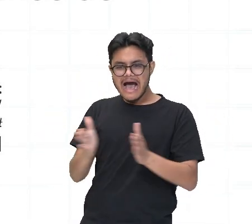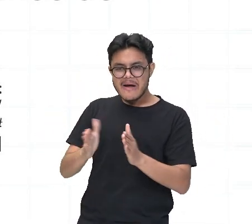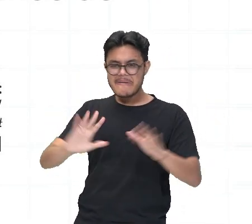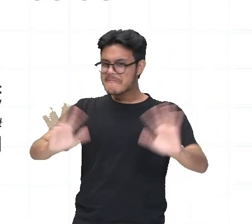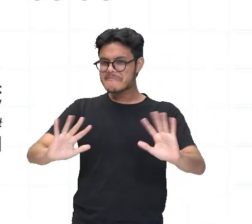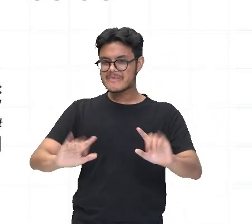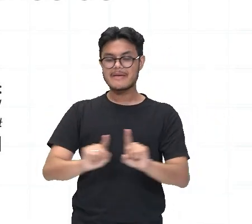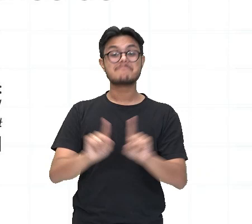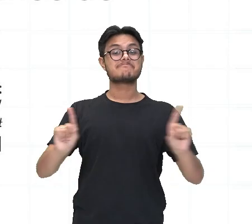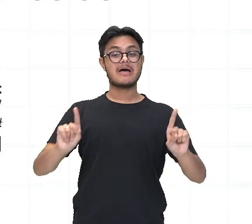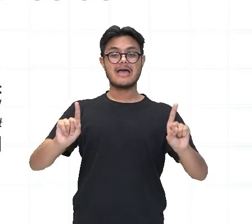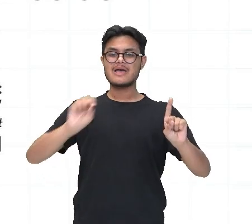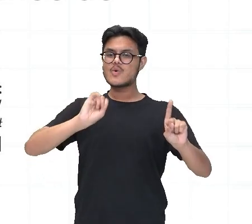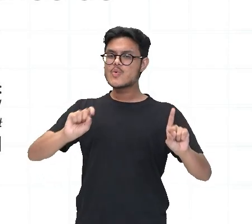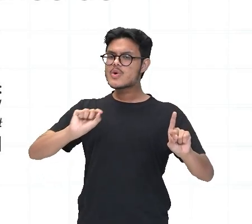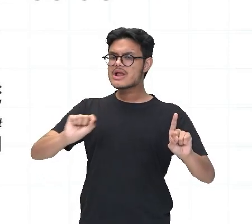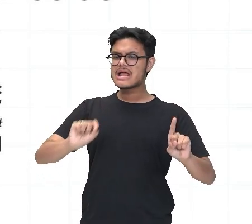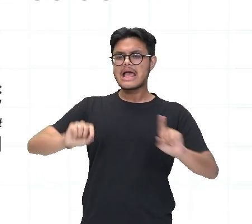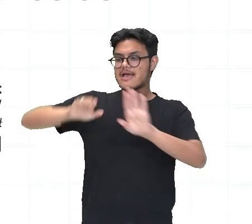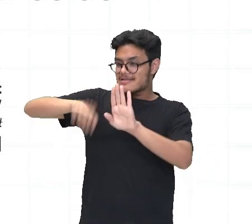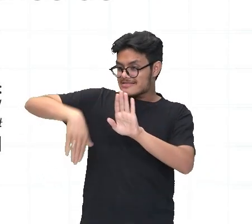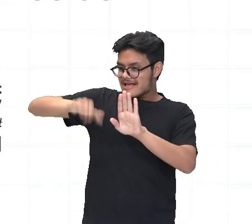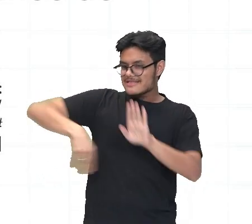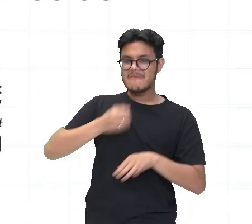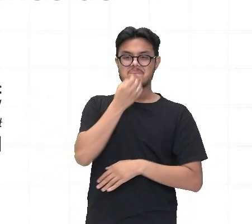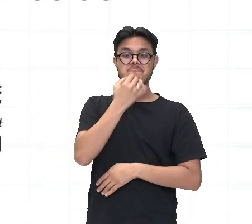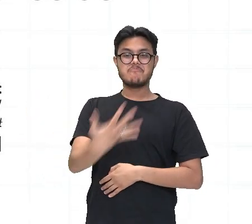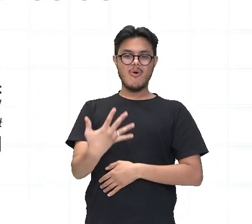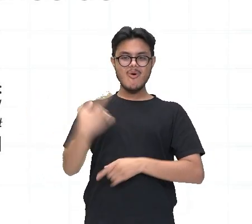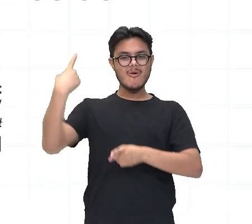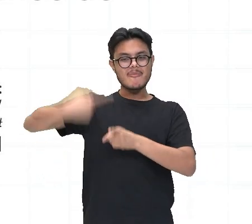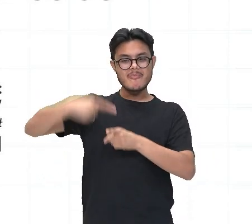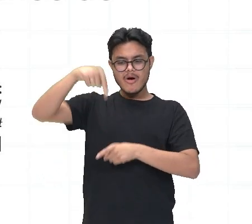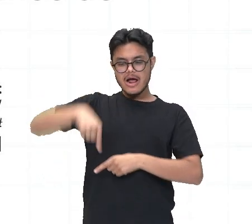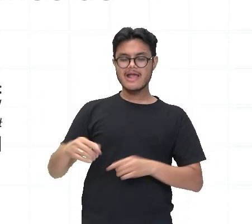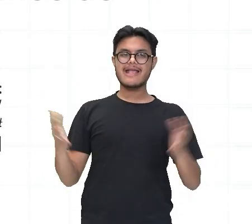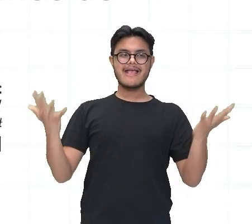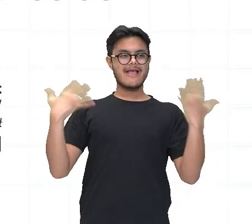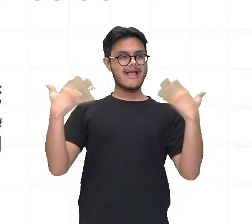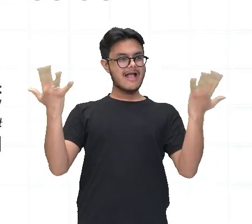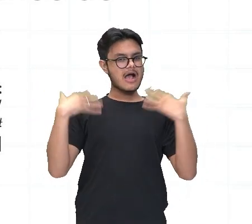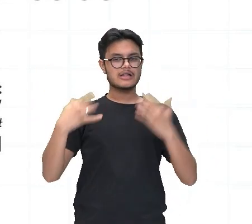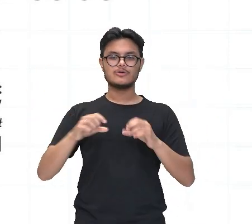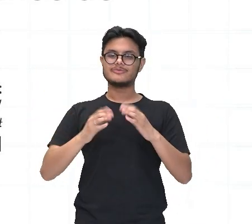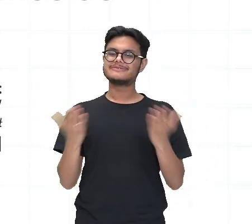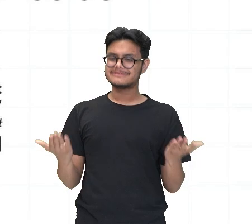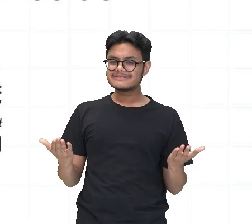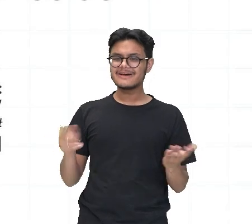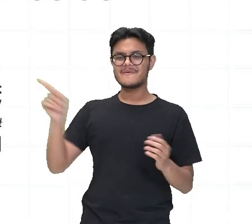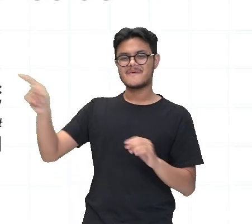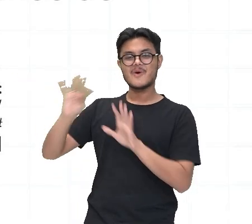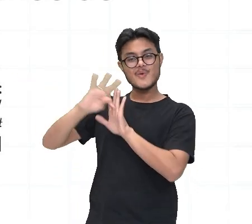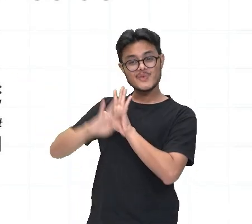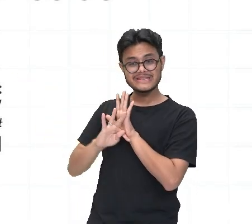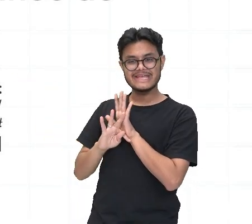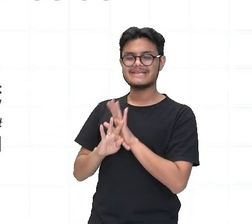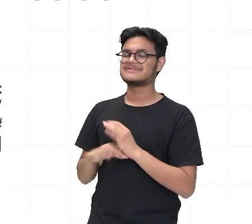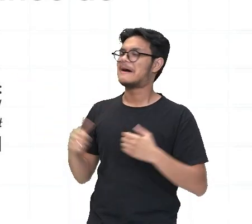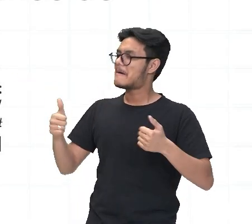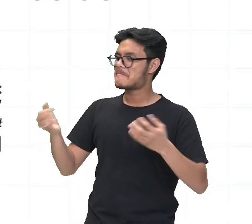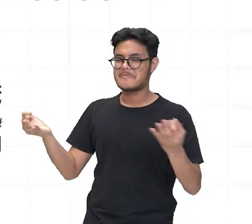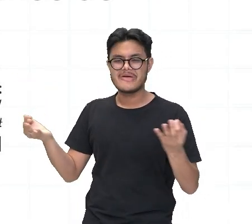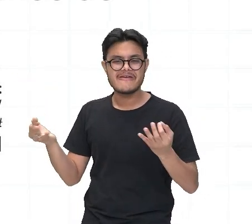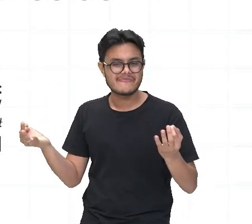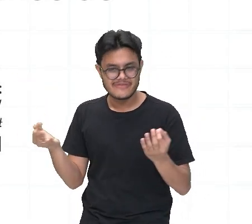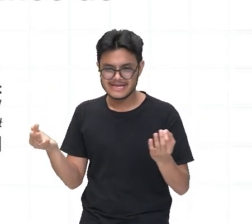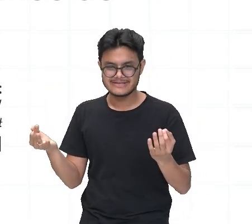Sobrou a chance de nadar, o que foi bom, porque fazia calor. E aí nota que agora esse texto está mais